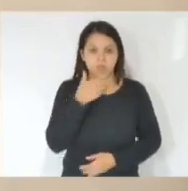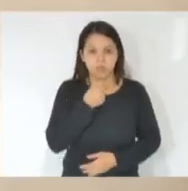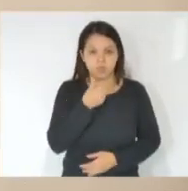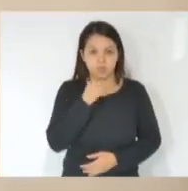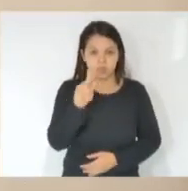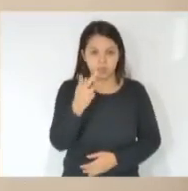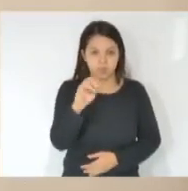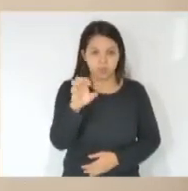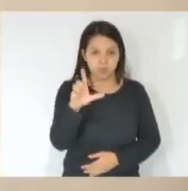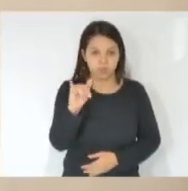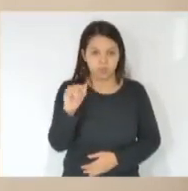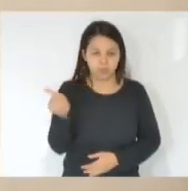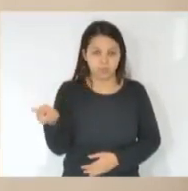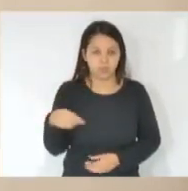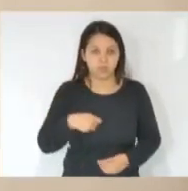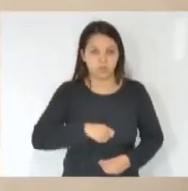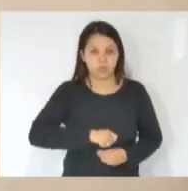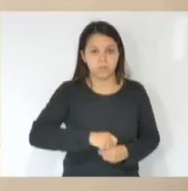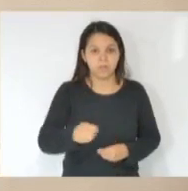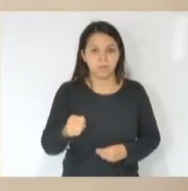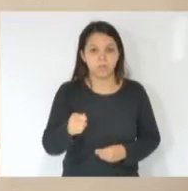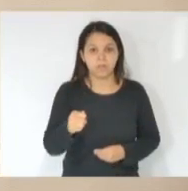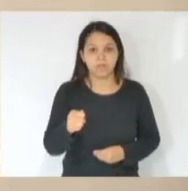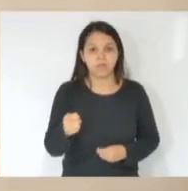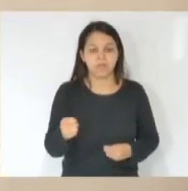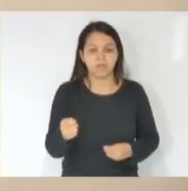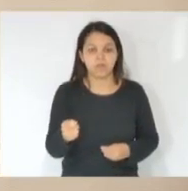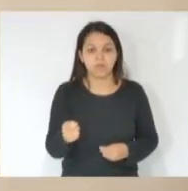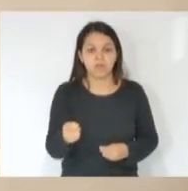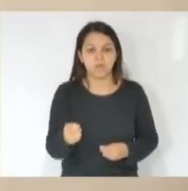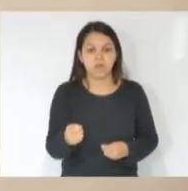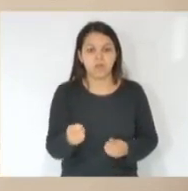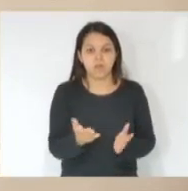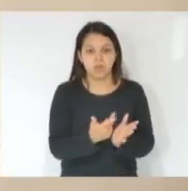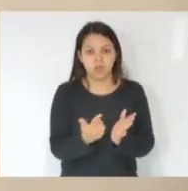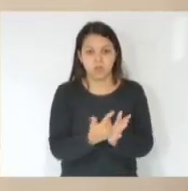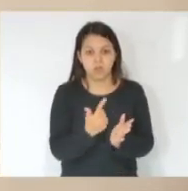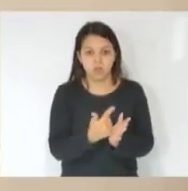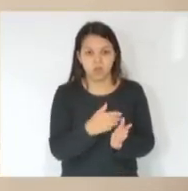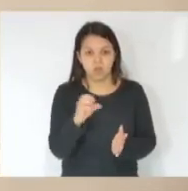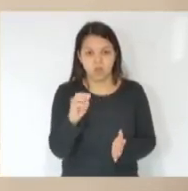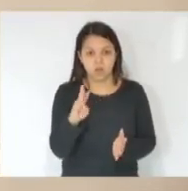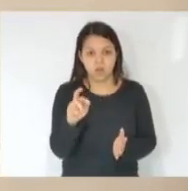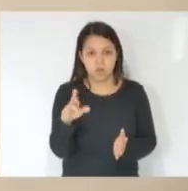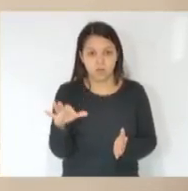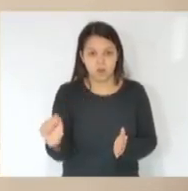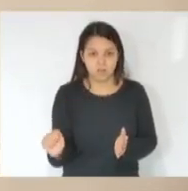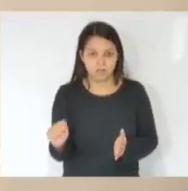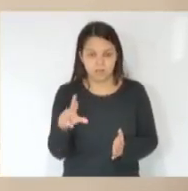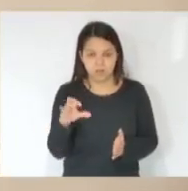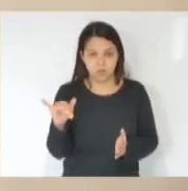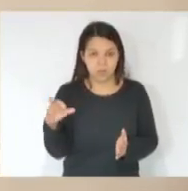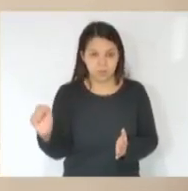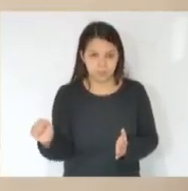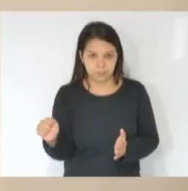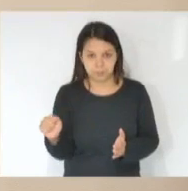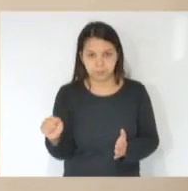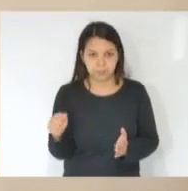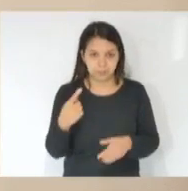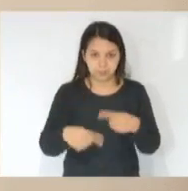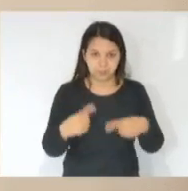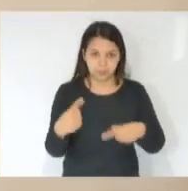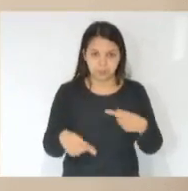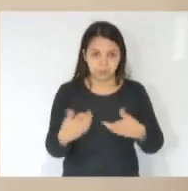pela publicação da obra Pelo Orbe da Urbe. Em discussão, não havendo que queira discutir, em